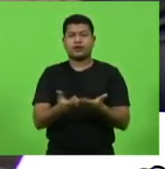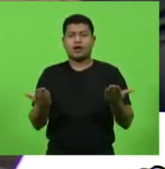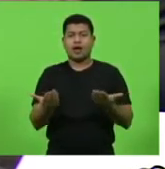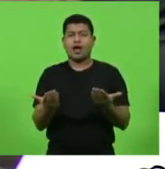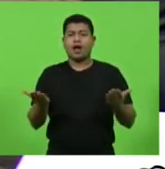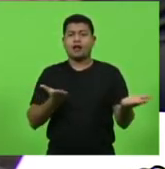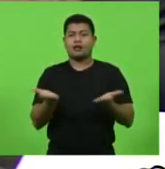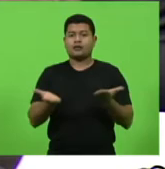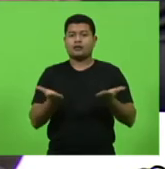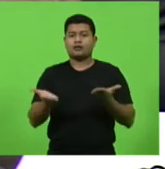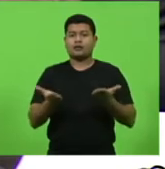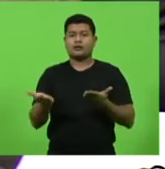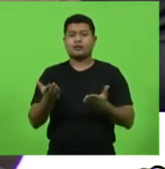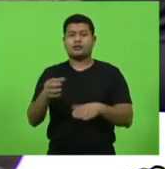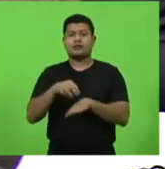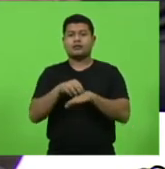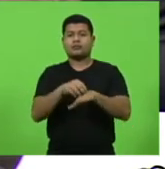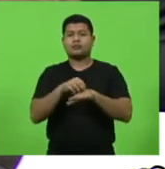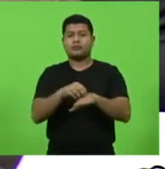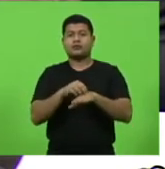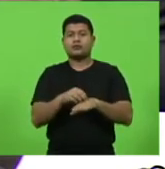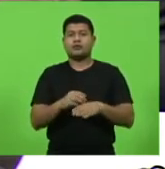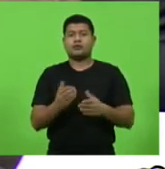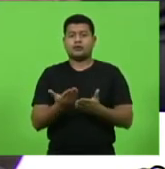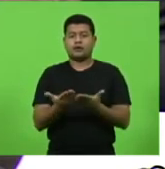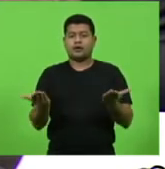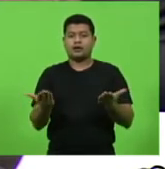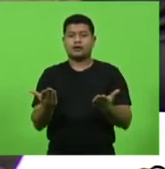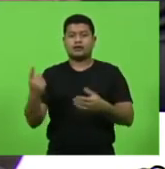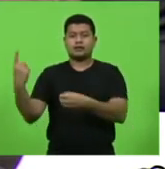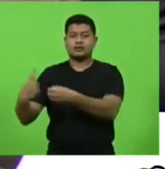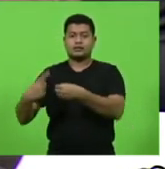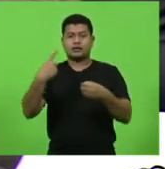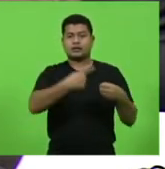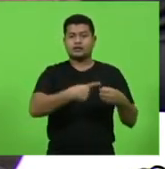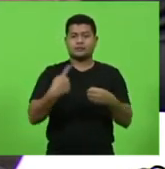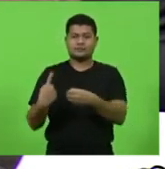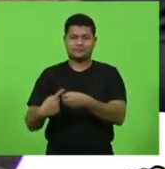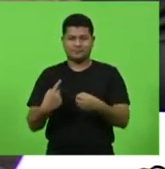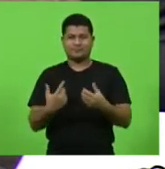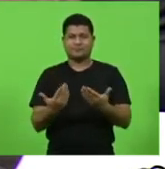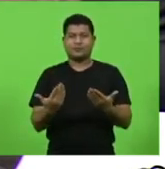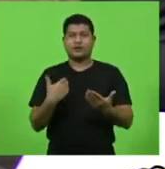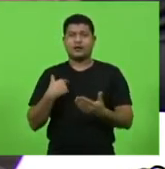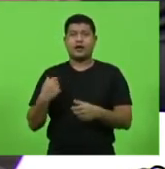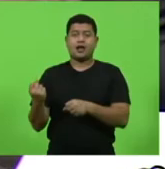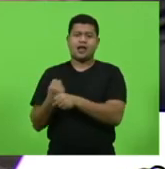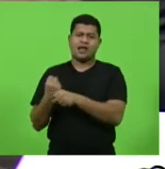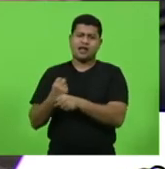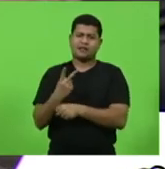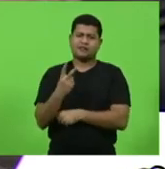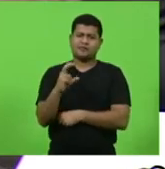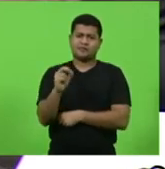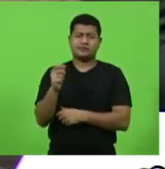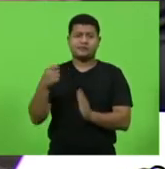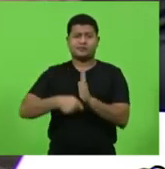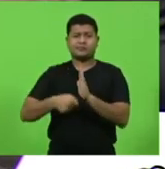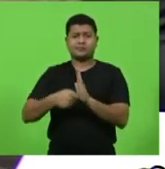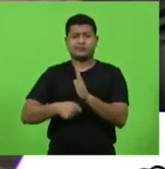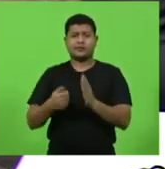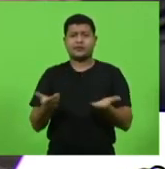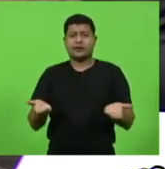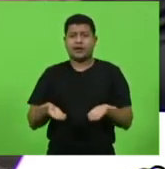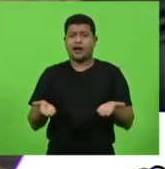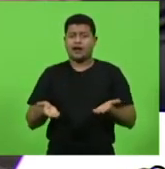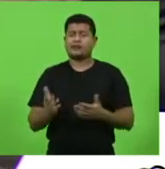licitação de transporte rodoviário intermunicipal, ou seja, vem lutando há quase 20 anos para combater uma situação muito